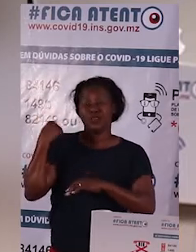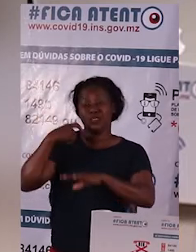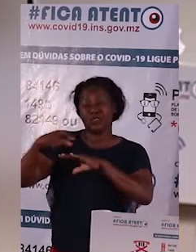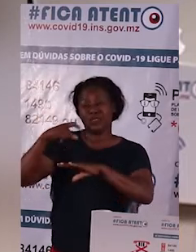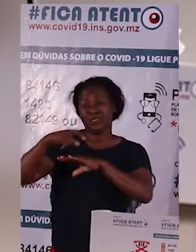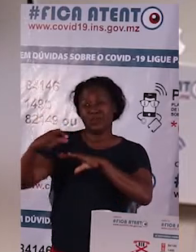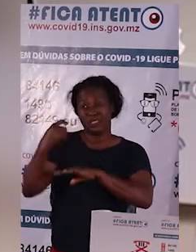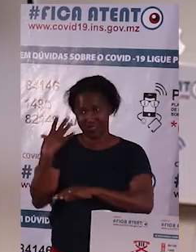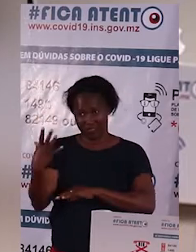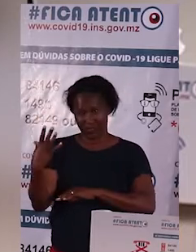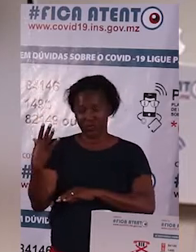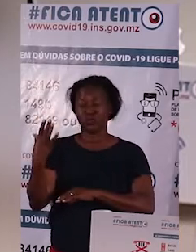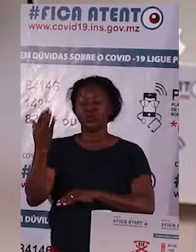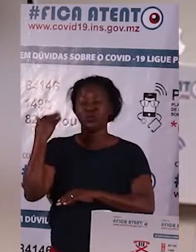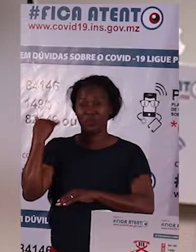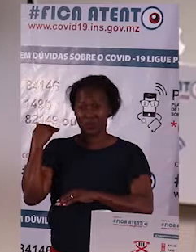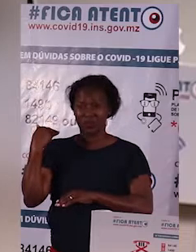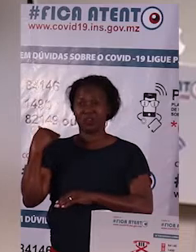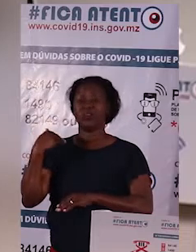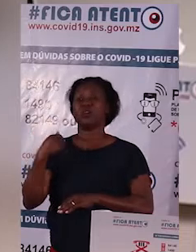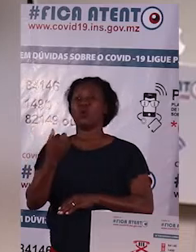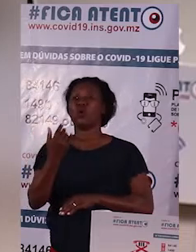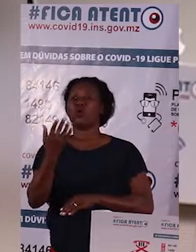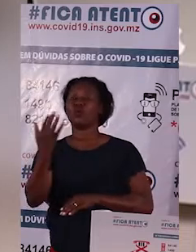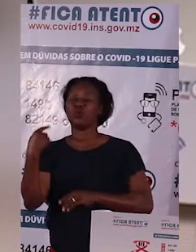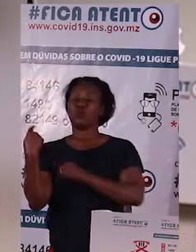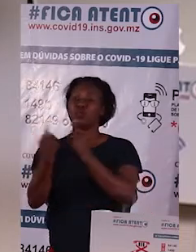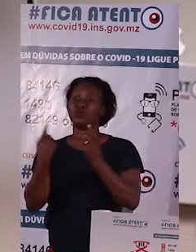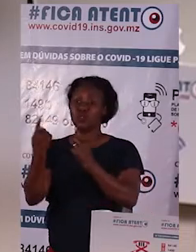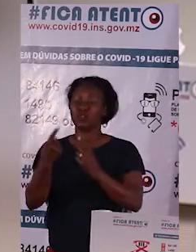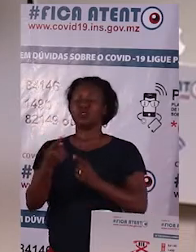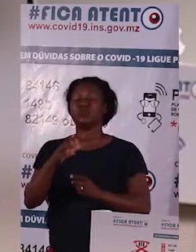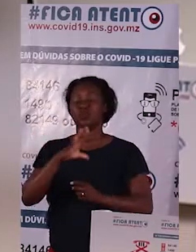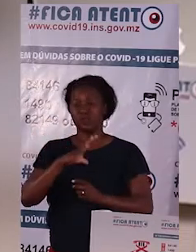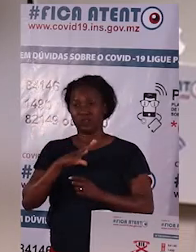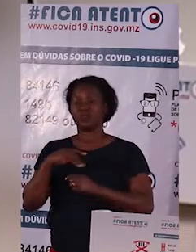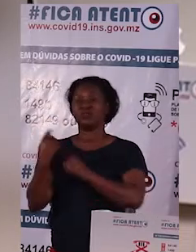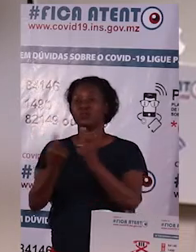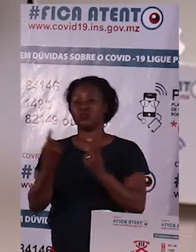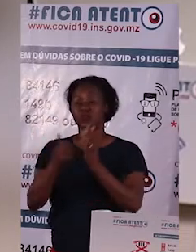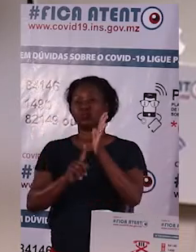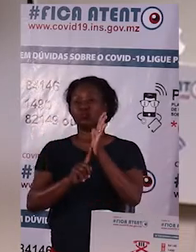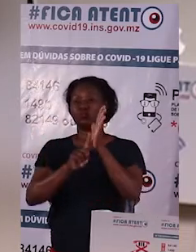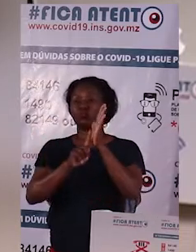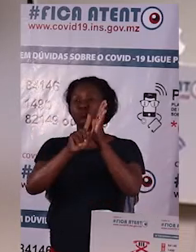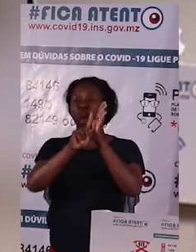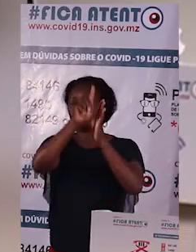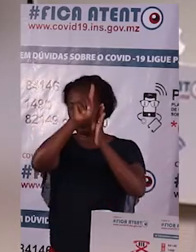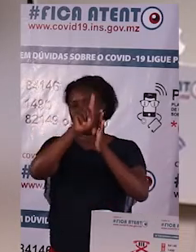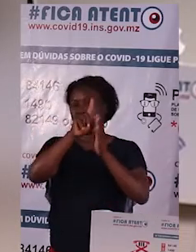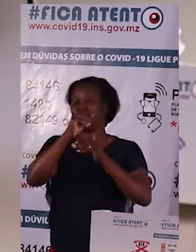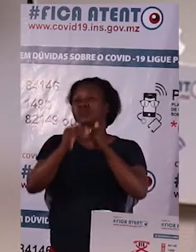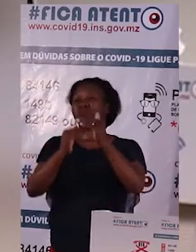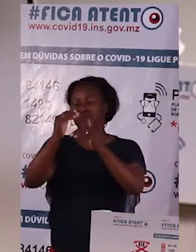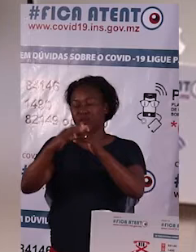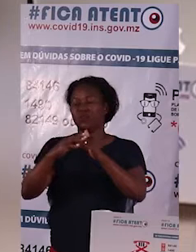nós temos na nossa epidemia, como o número de casos tem uma tendência crescente. Portanto, na última semana